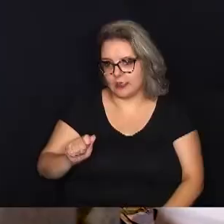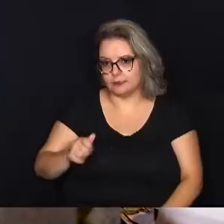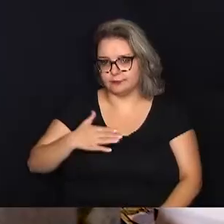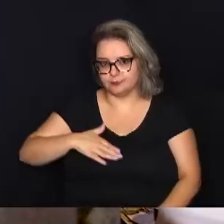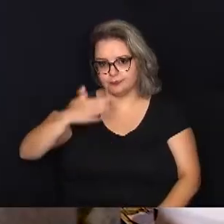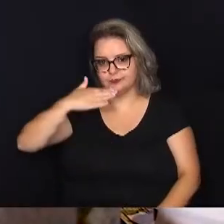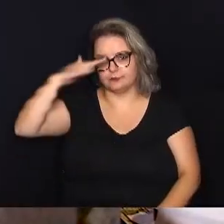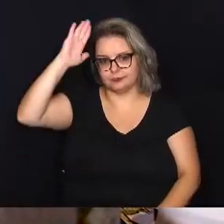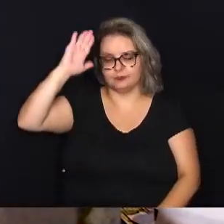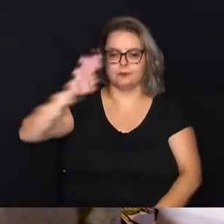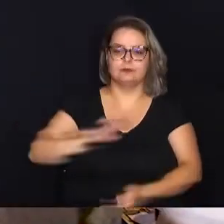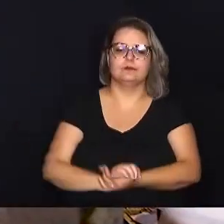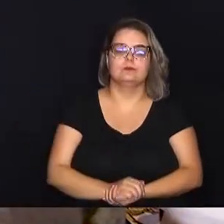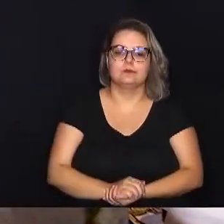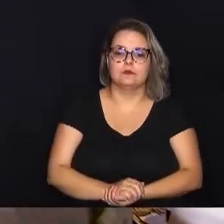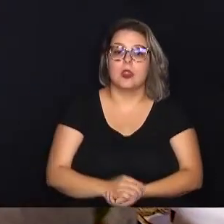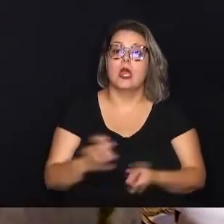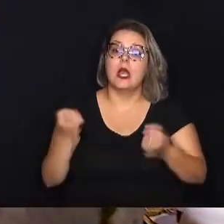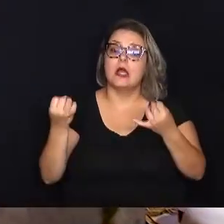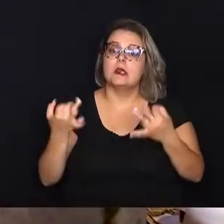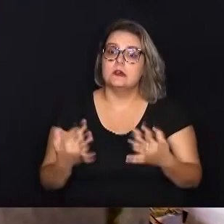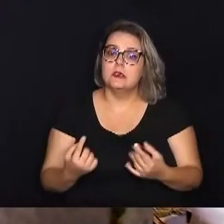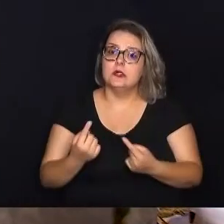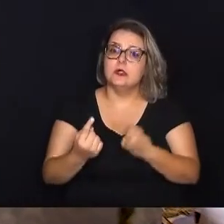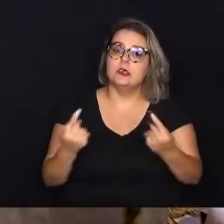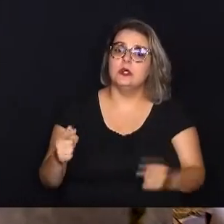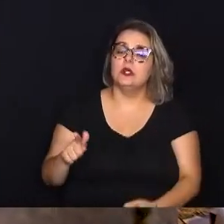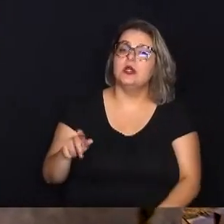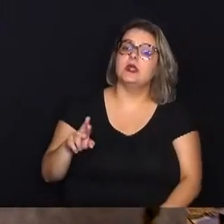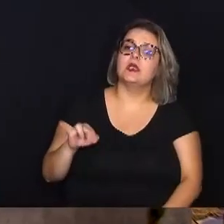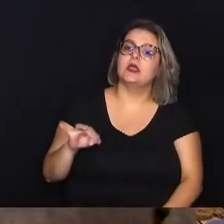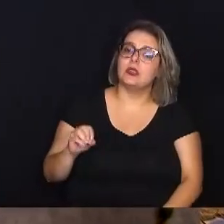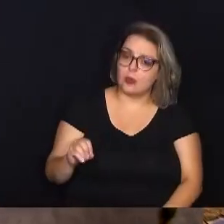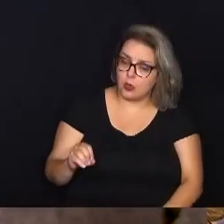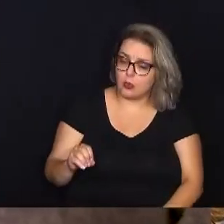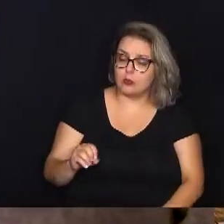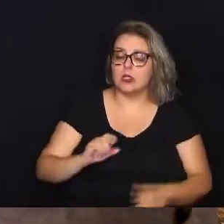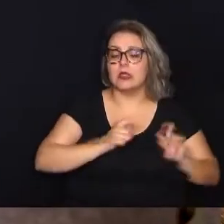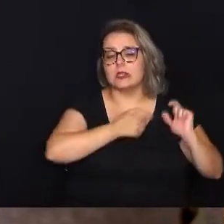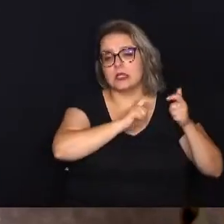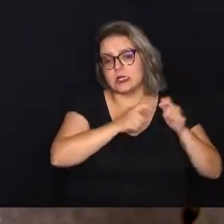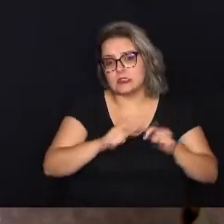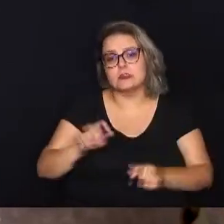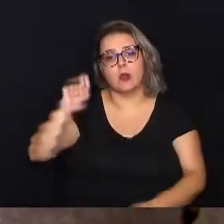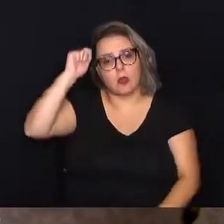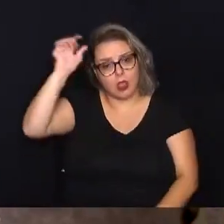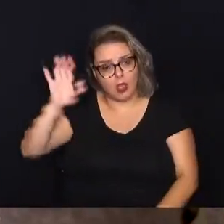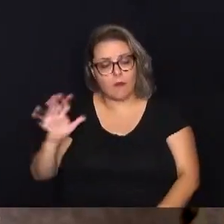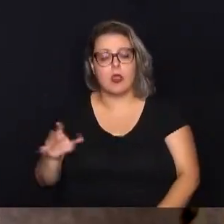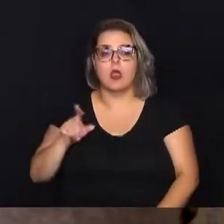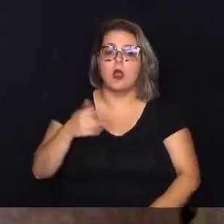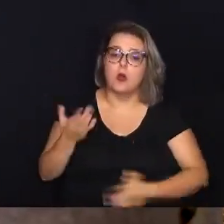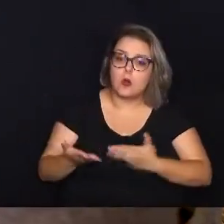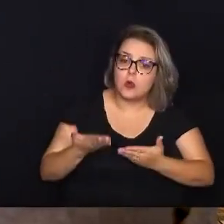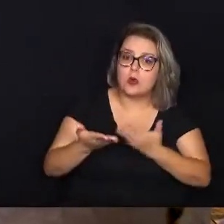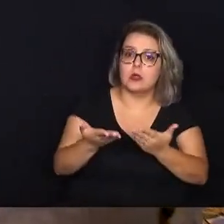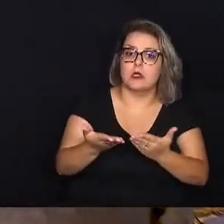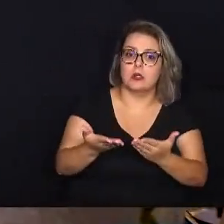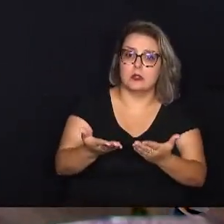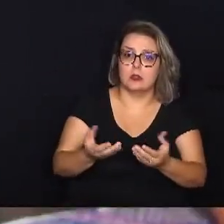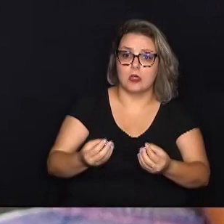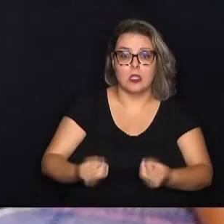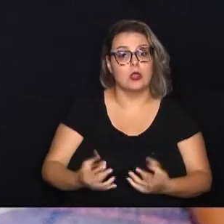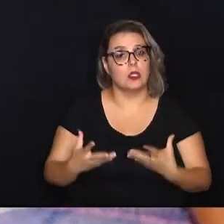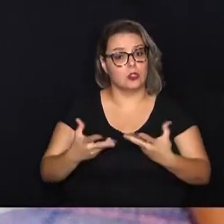Brasil. Em cada ponto da sala, a explicação de um verdadeiro griot, que pela tradição africana é aquele que